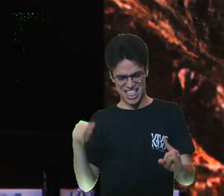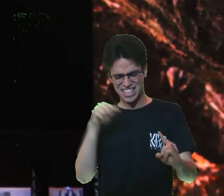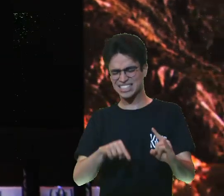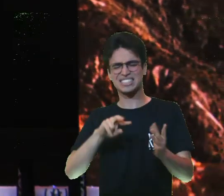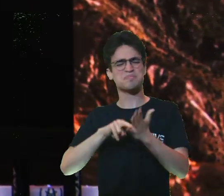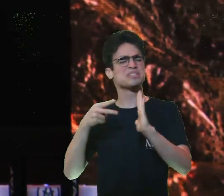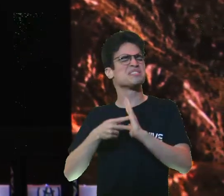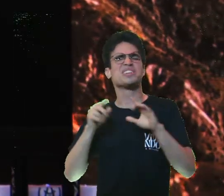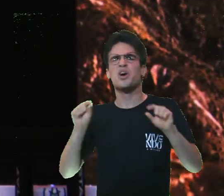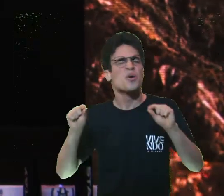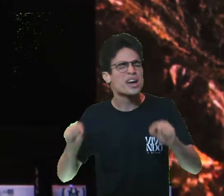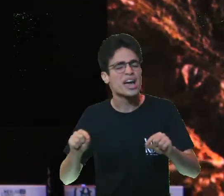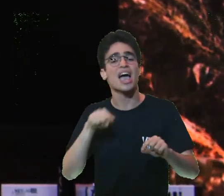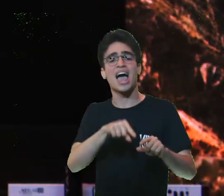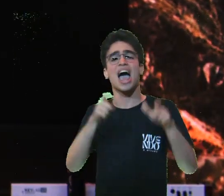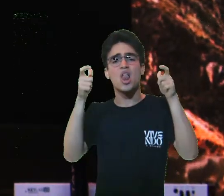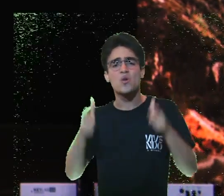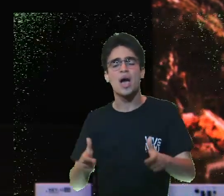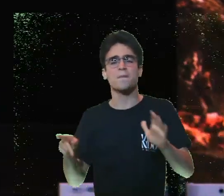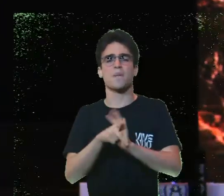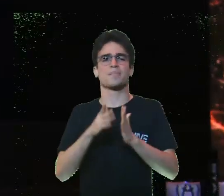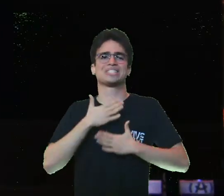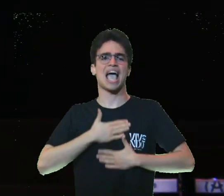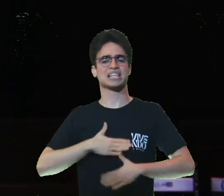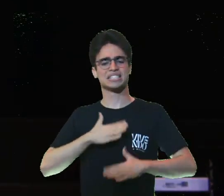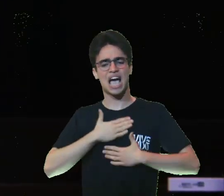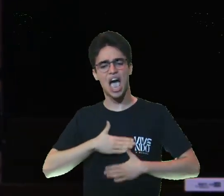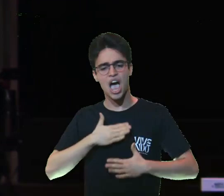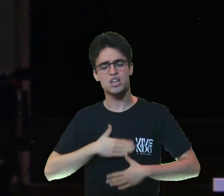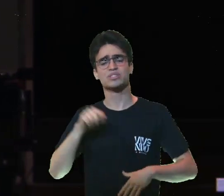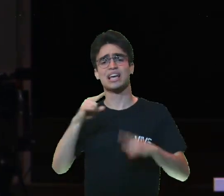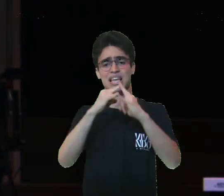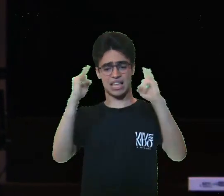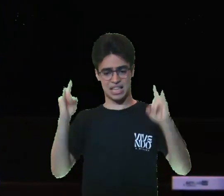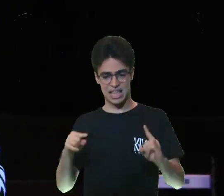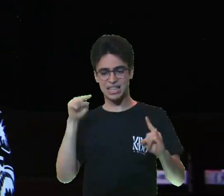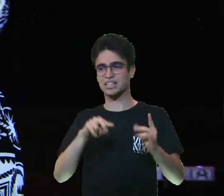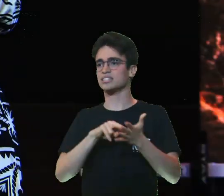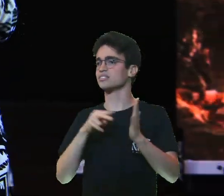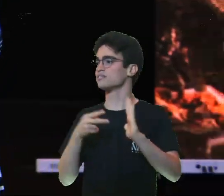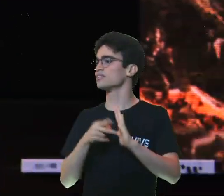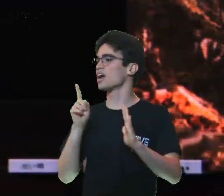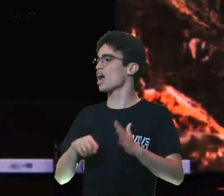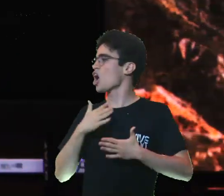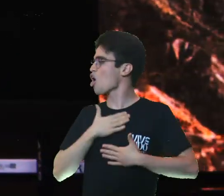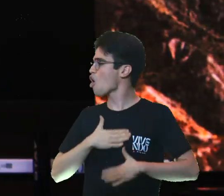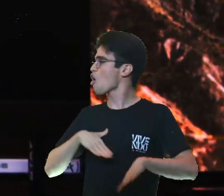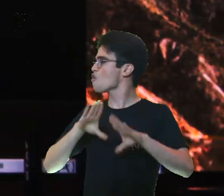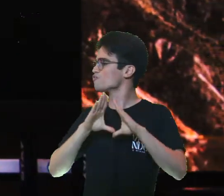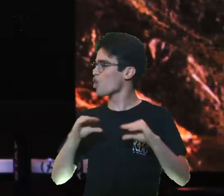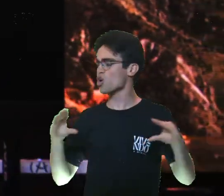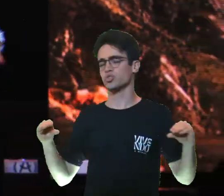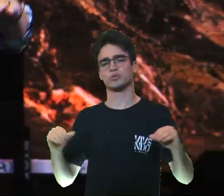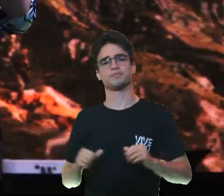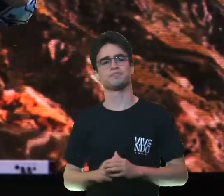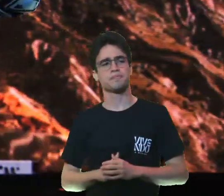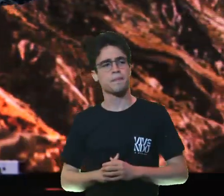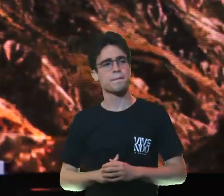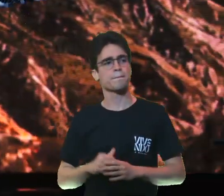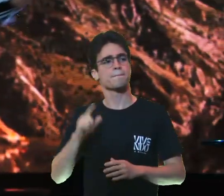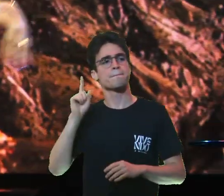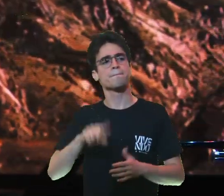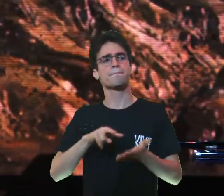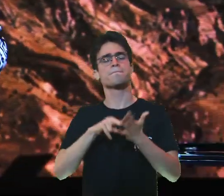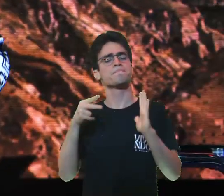descanso. A tenda naquela época falava de conforto, aqui comigo, gente. Falava de conforto, falava